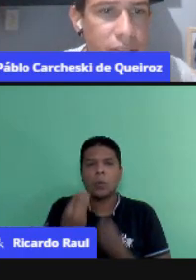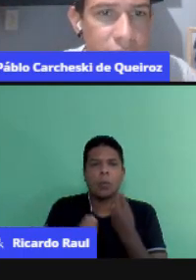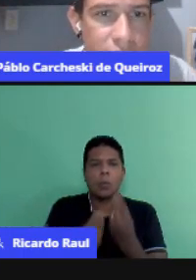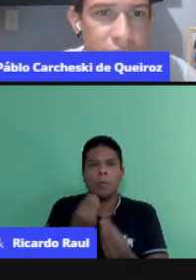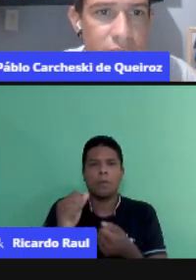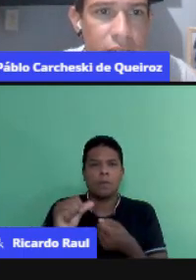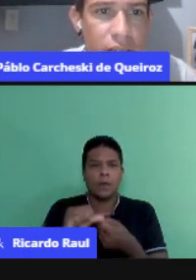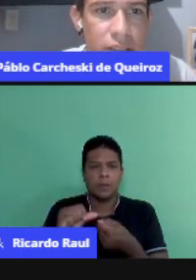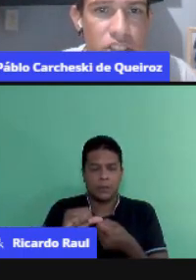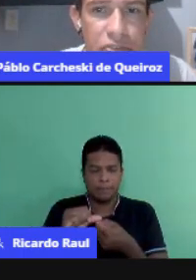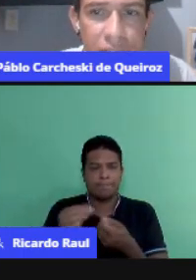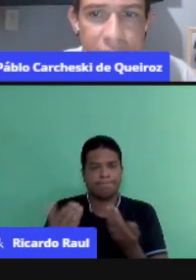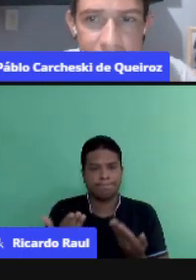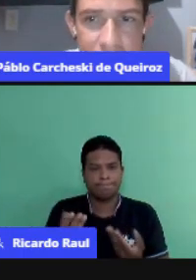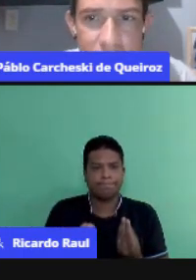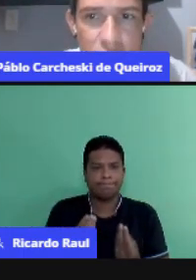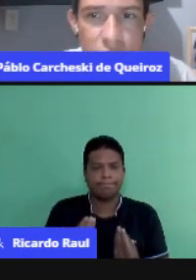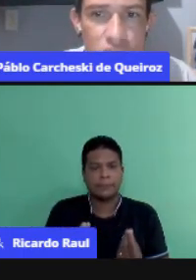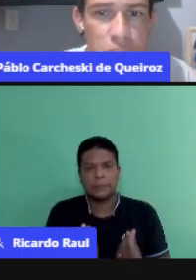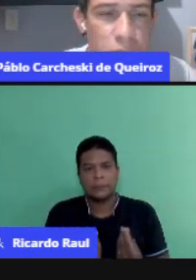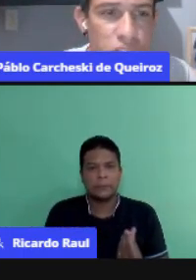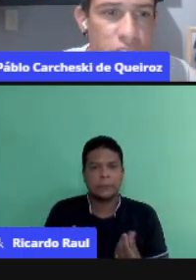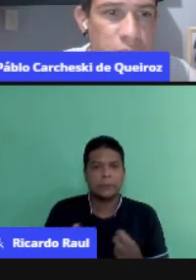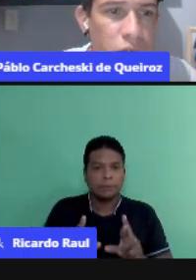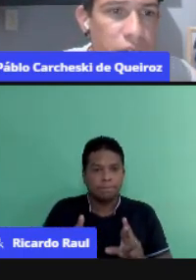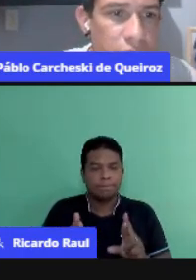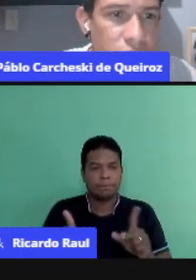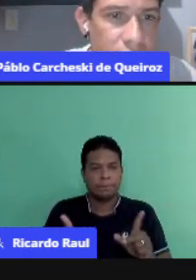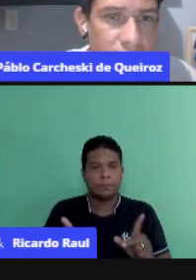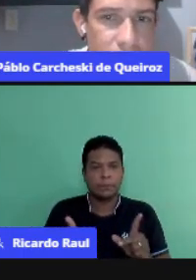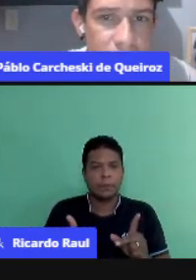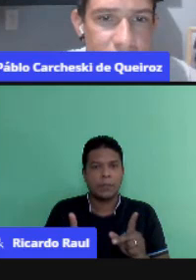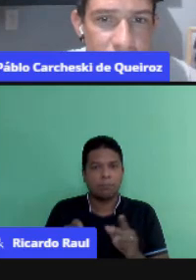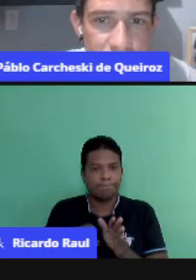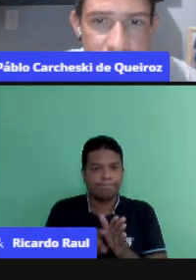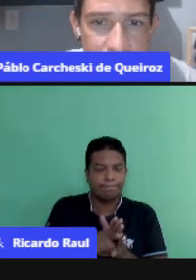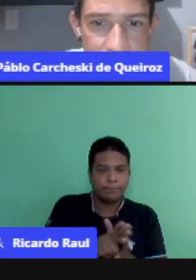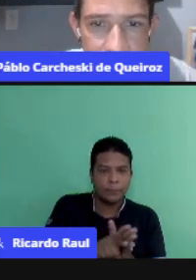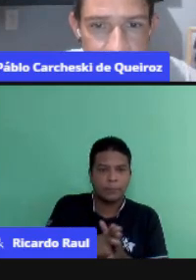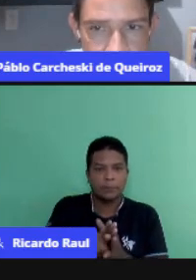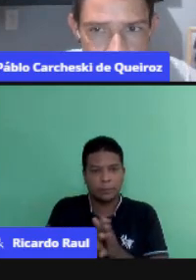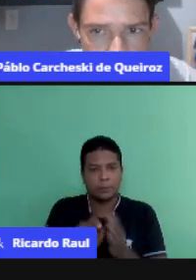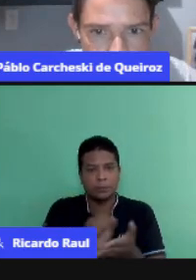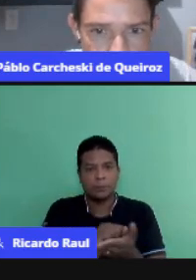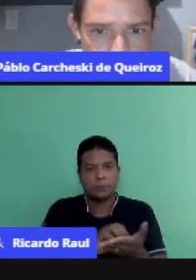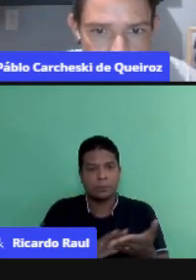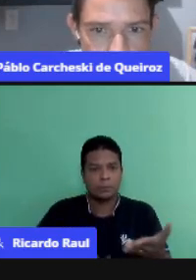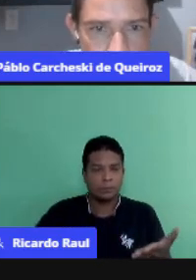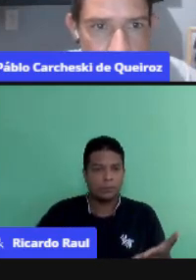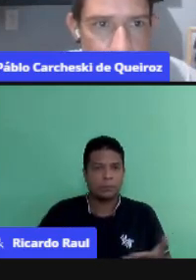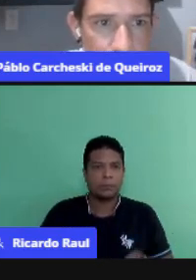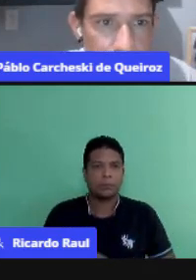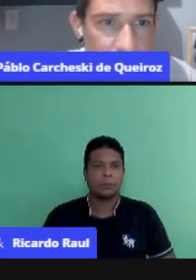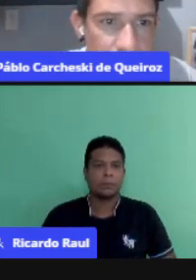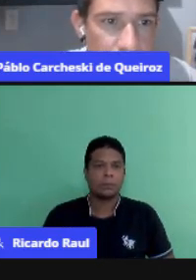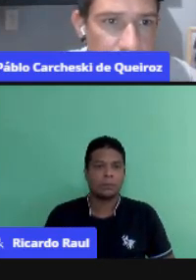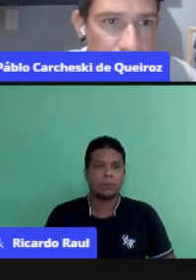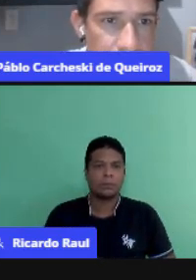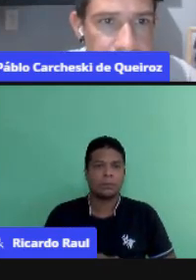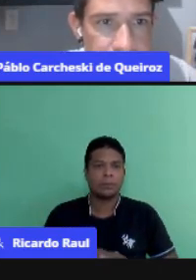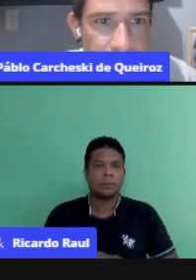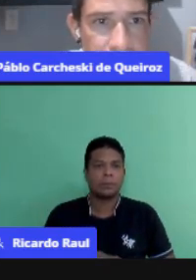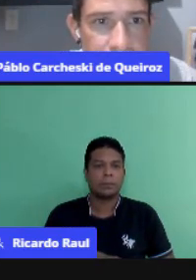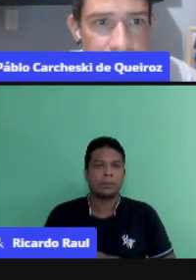são essas diferenças que talvez a gente pode estar explorando, né, nessa atividade aí. Próximo slide,